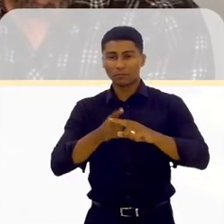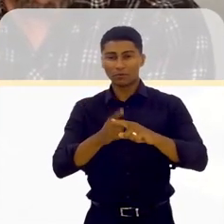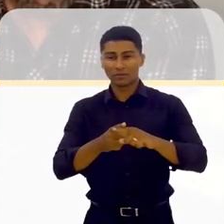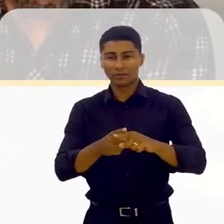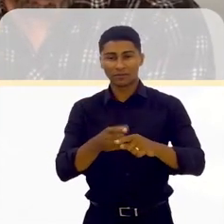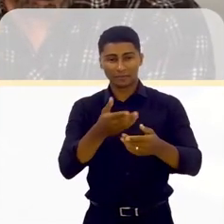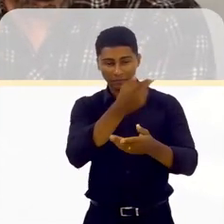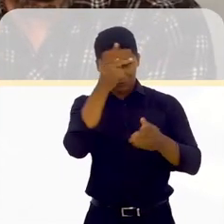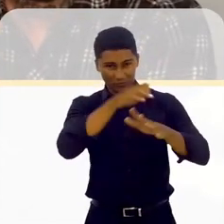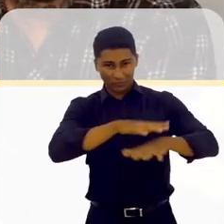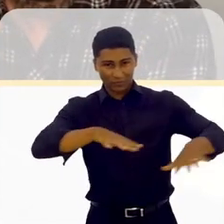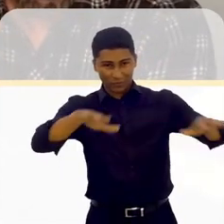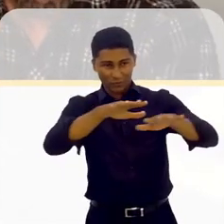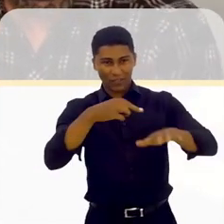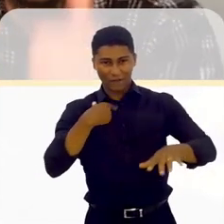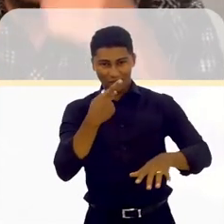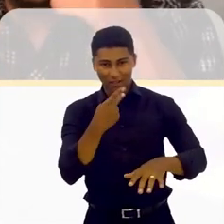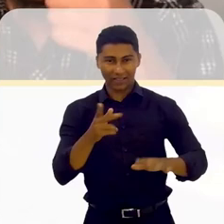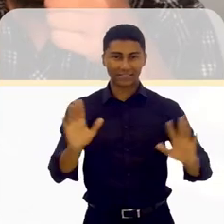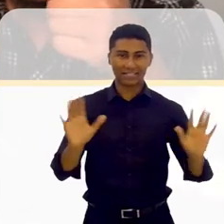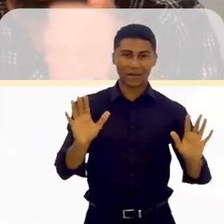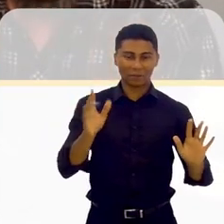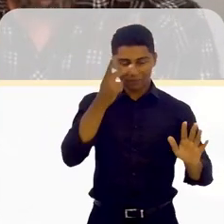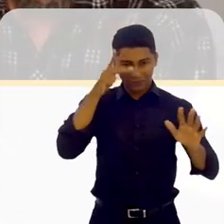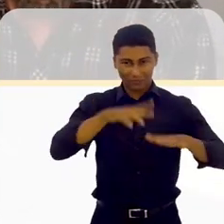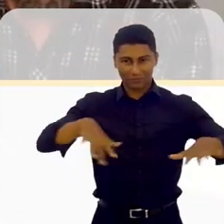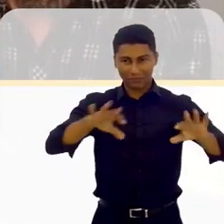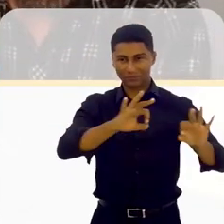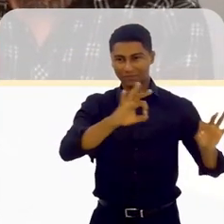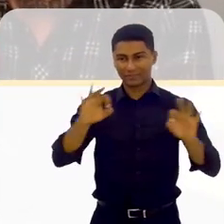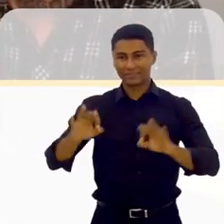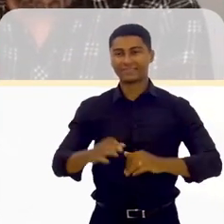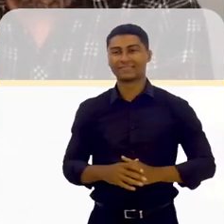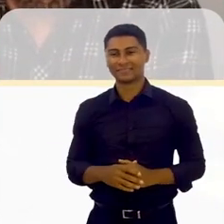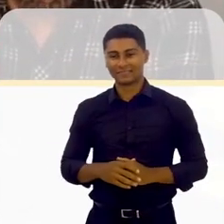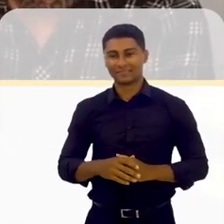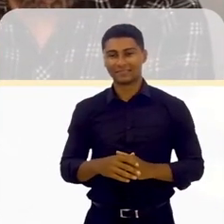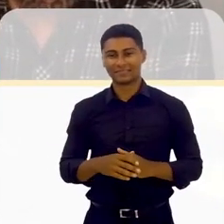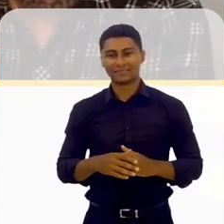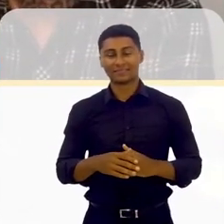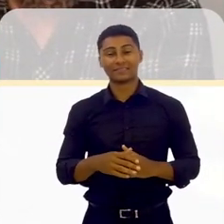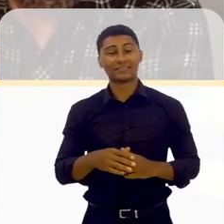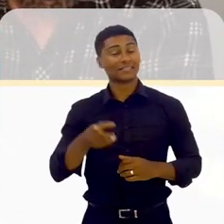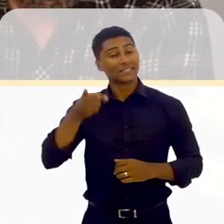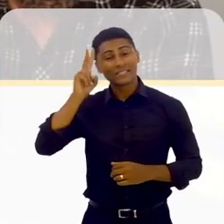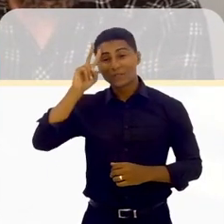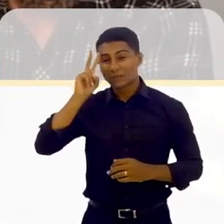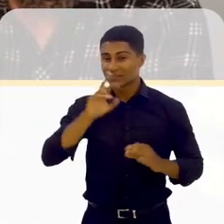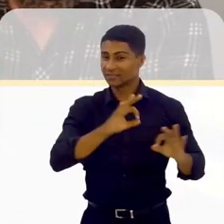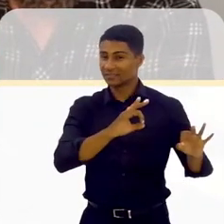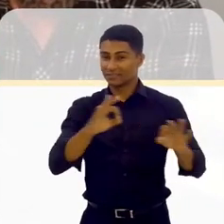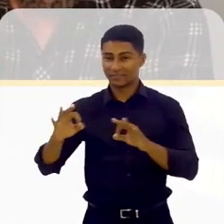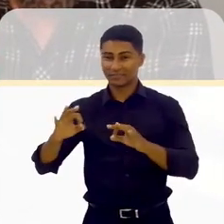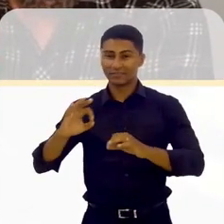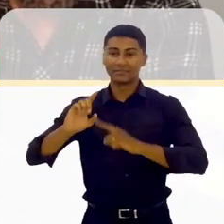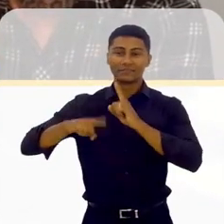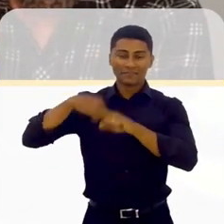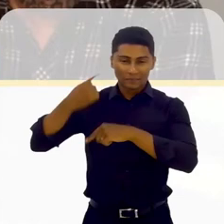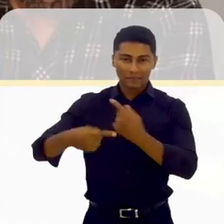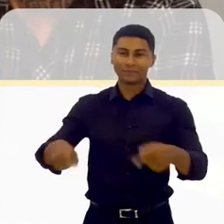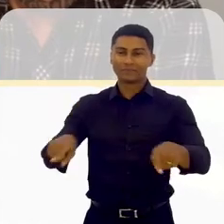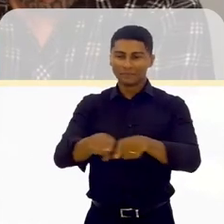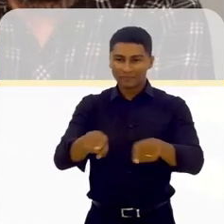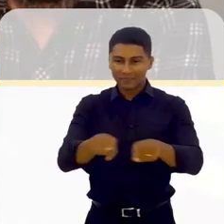aí, que eu vou me despedir da galera que está lá em casa, do meu público maravilhoso também, que está aqui toda segunda-feira e depois fica